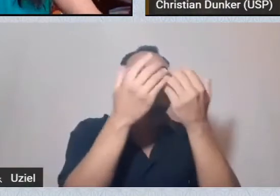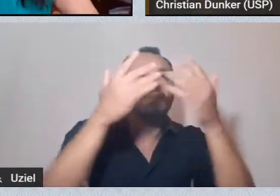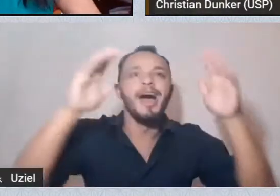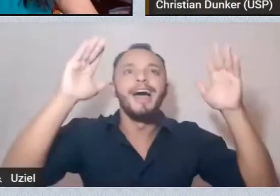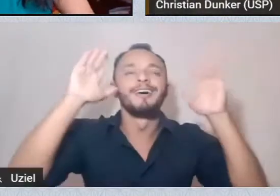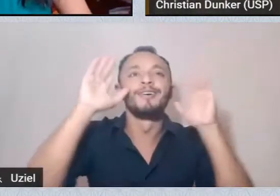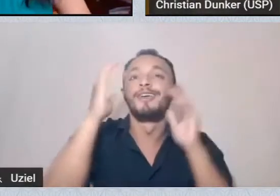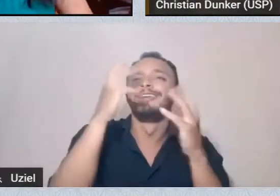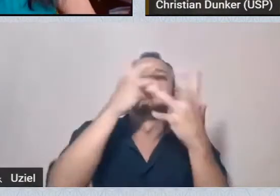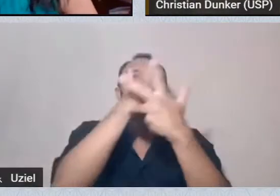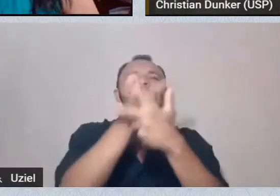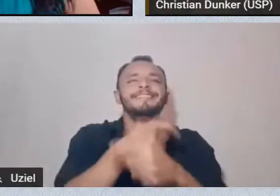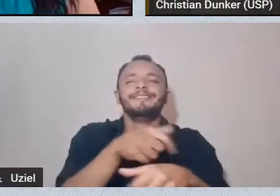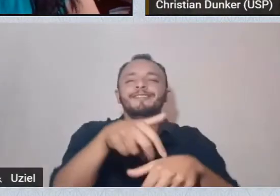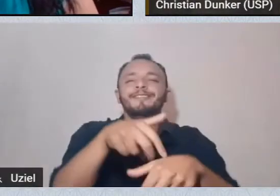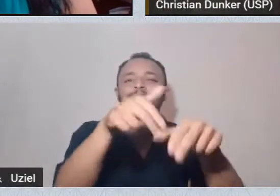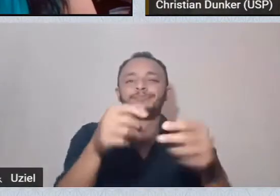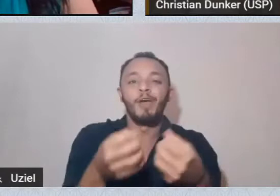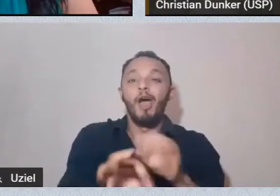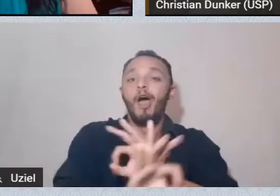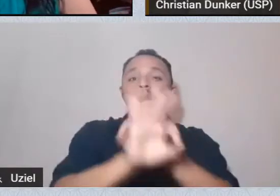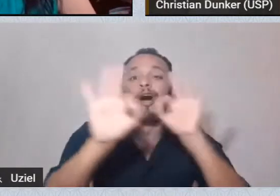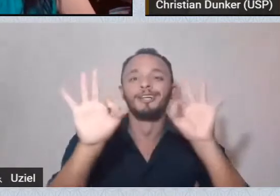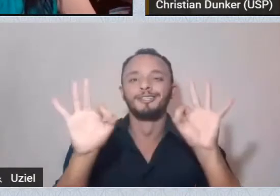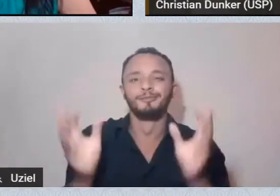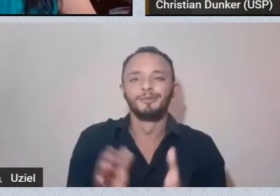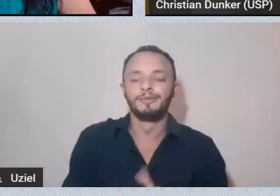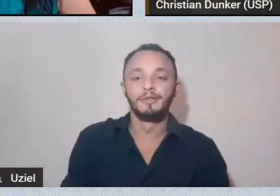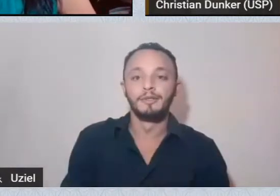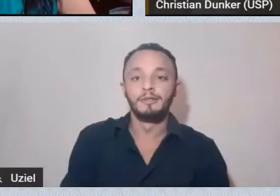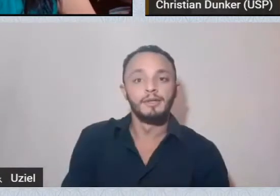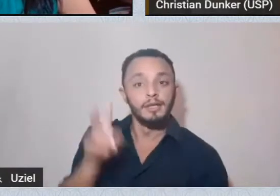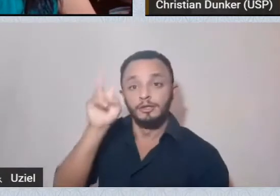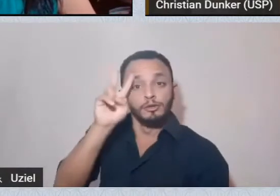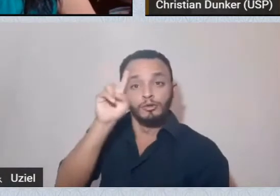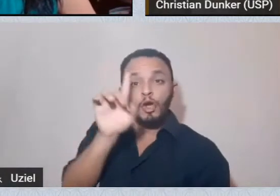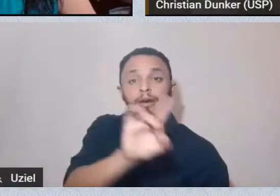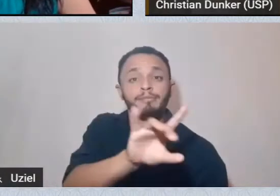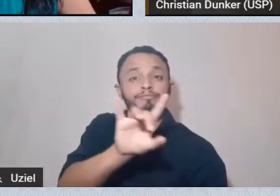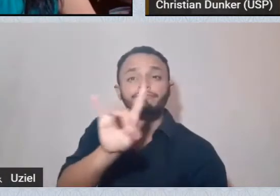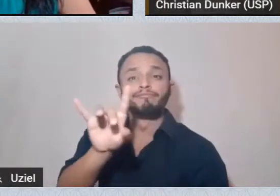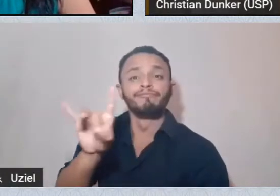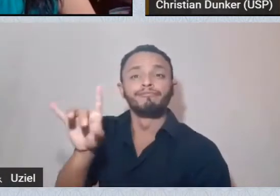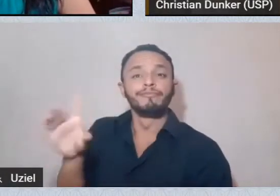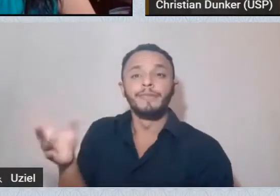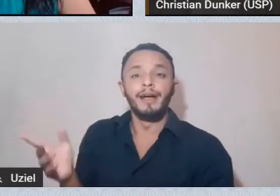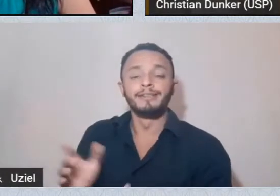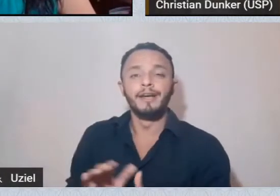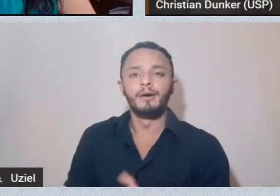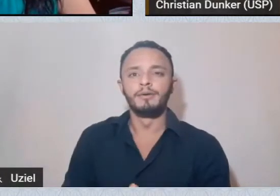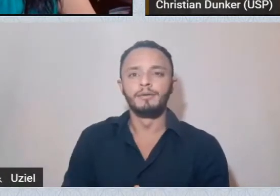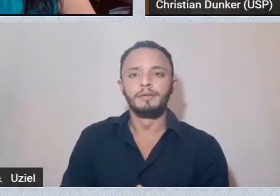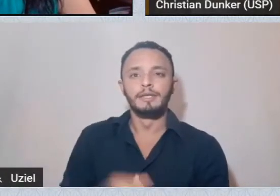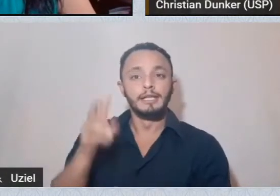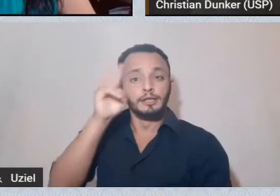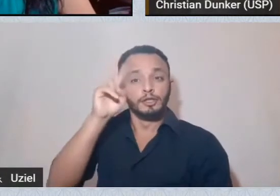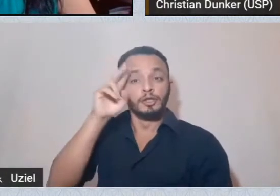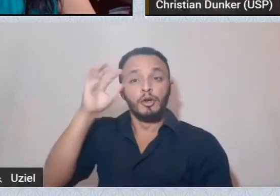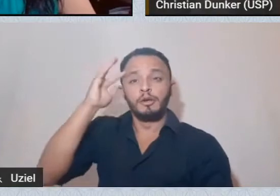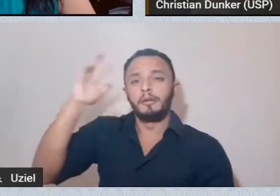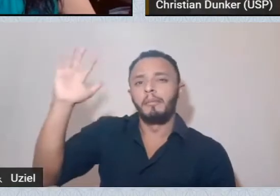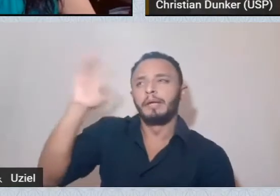novo. Né? Uma história micha, uma história sem imaginário,